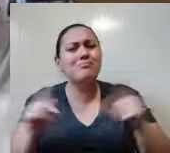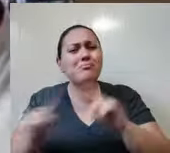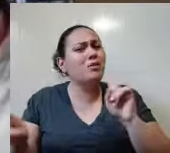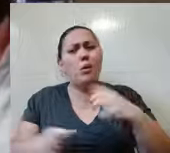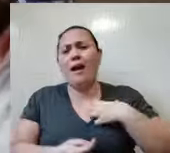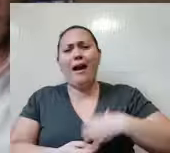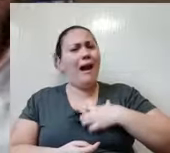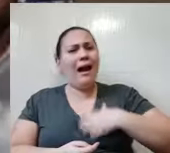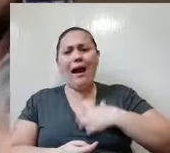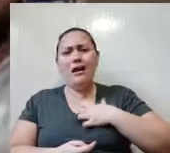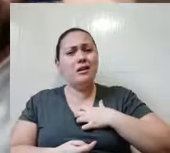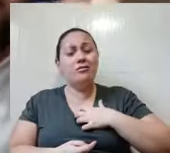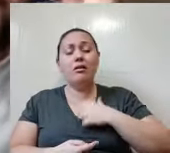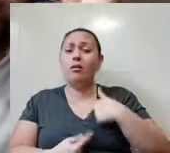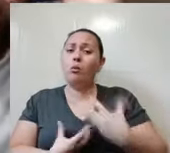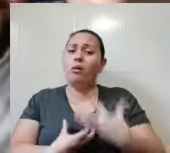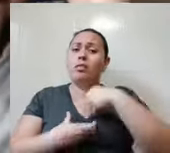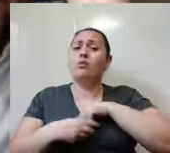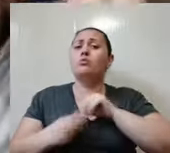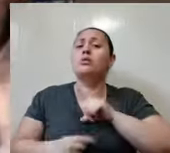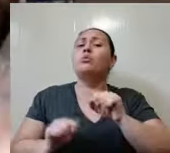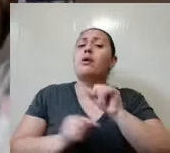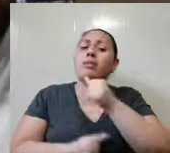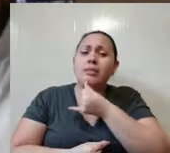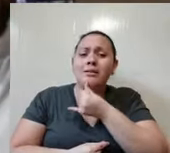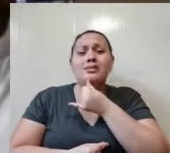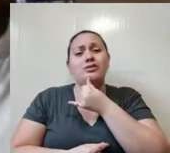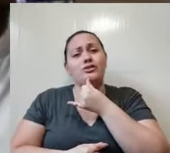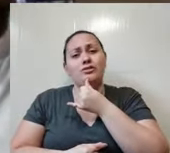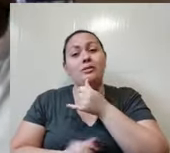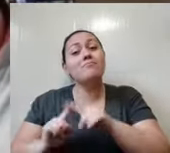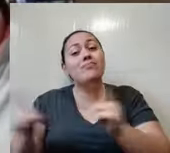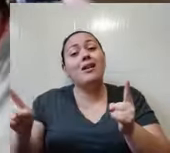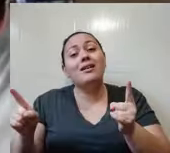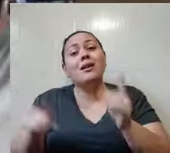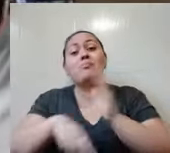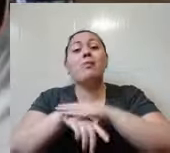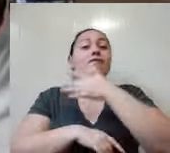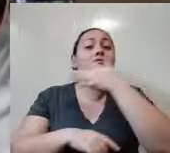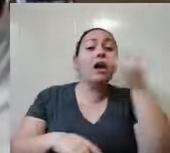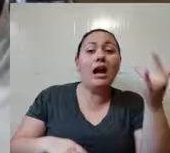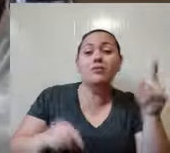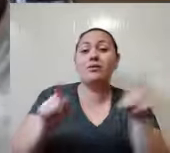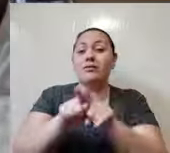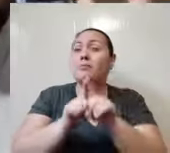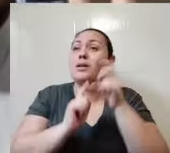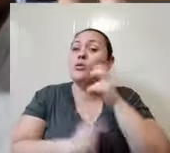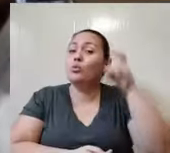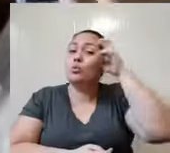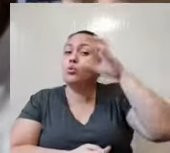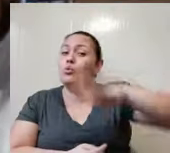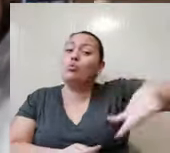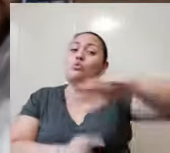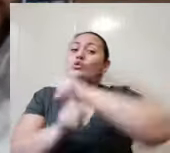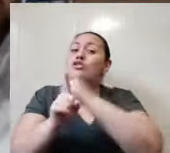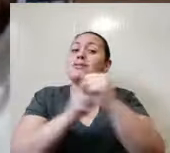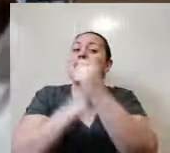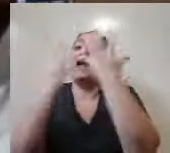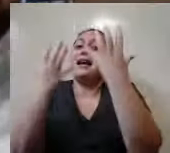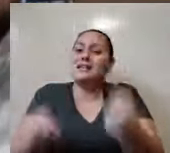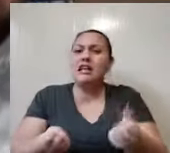raiva. A raiva tá tudo bem. Mas no final das contas, às vezes não é a raiva que a pessoa tá sentindo. A pessoa tá sentindo tristeza. Mas como é mais